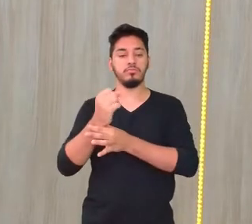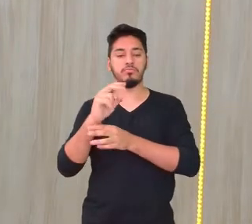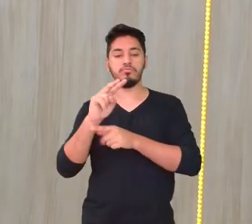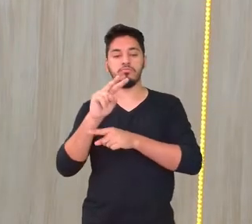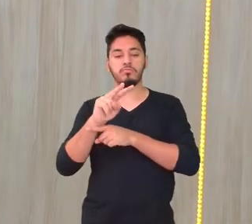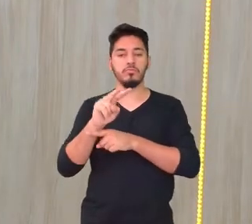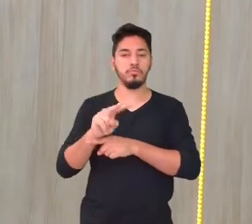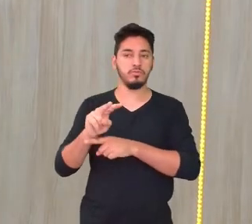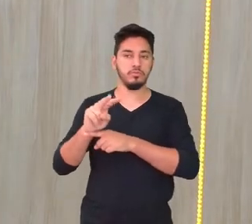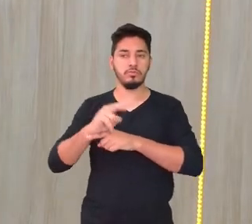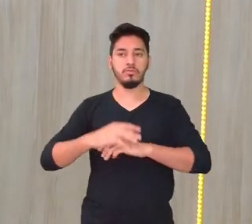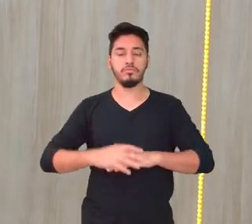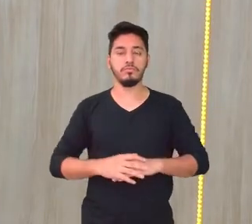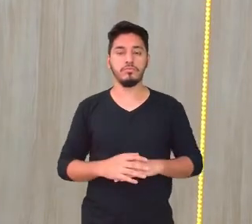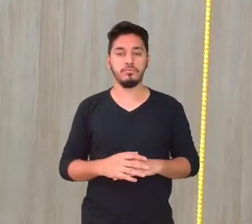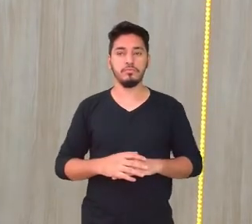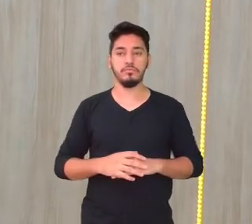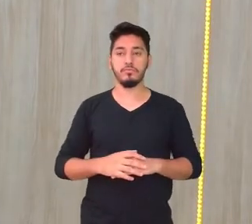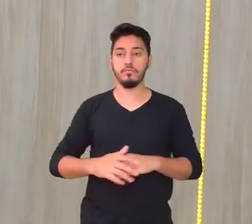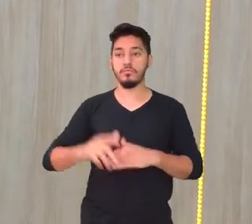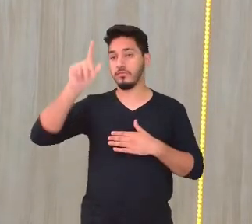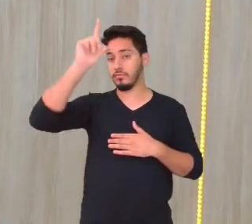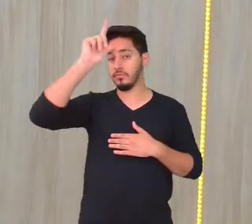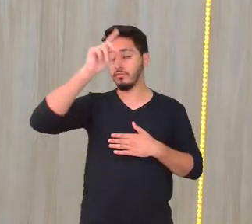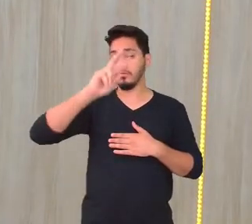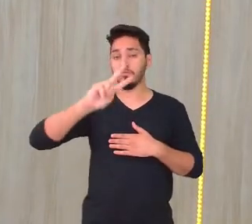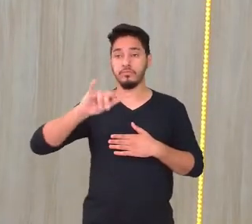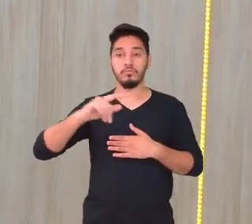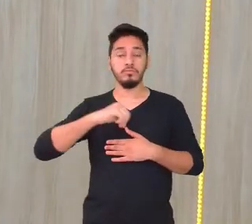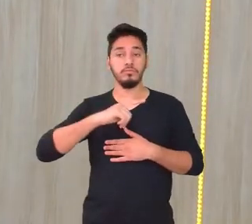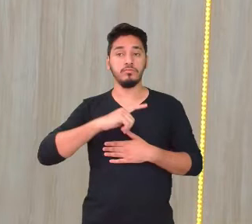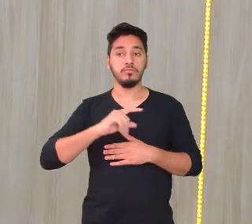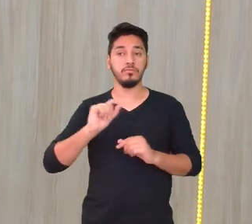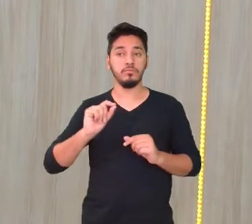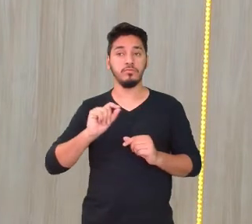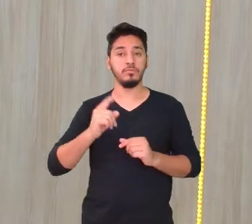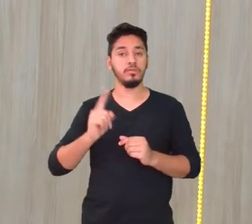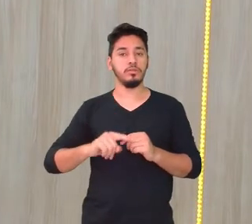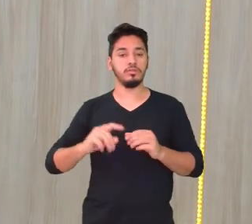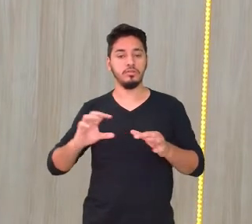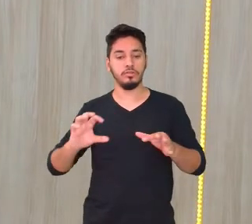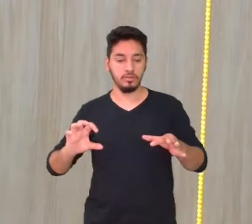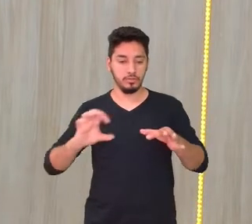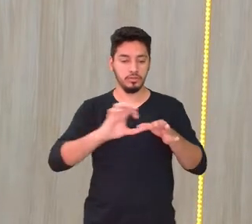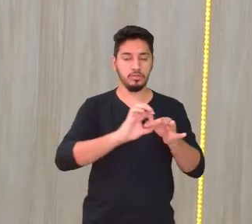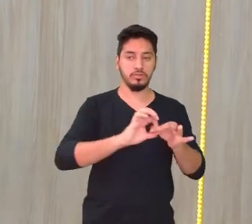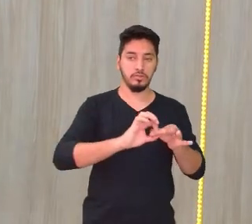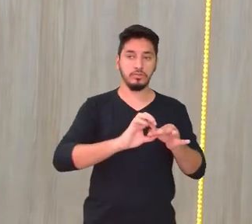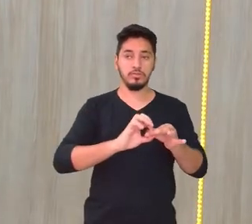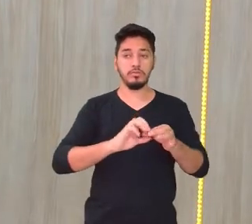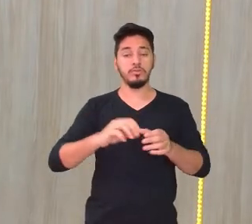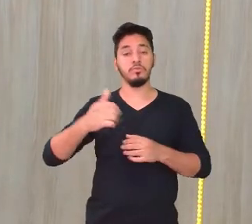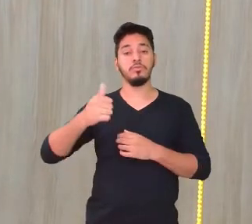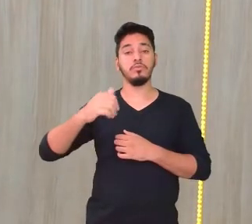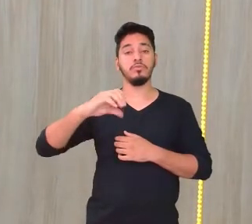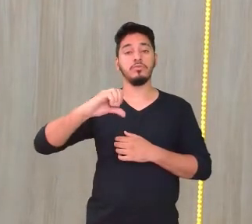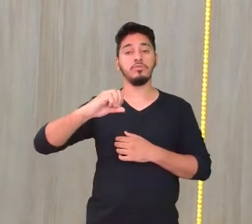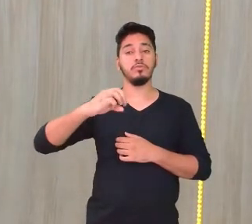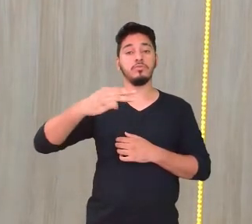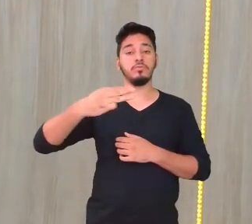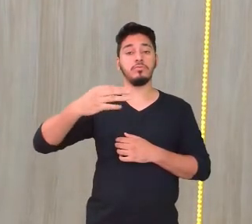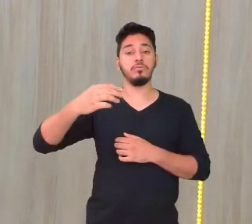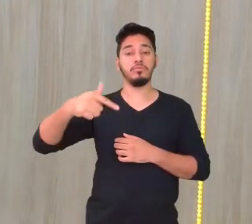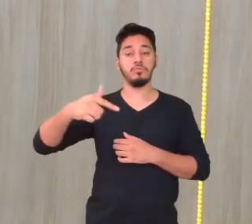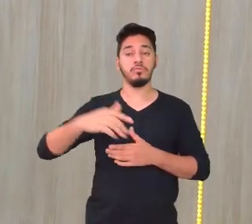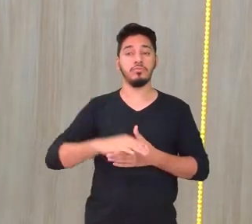ameaça comunista. E a Itália vai entrar aqui nesse pacto, né, em 1937, formando aí,